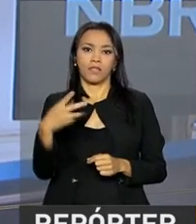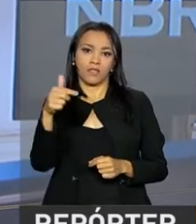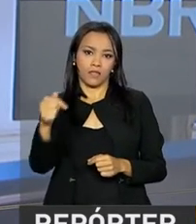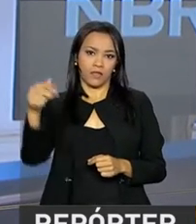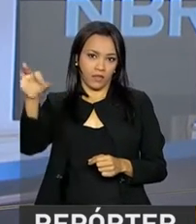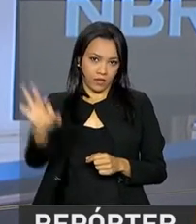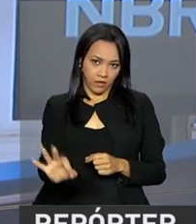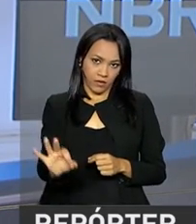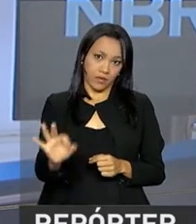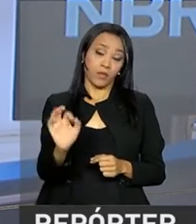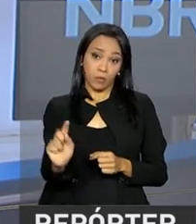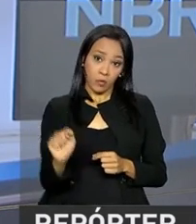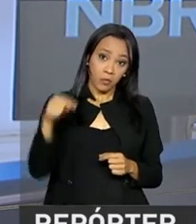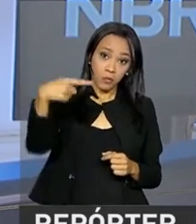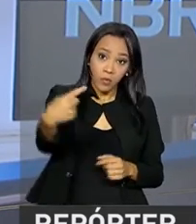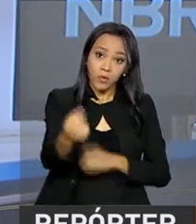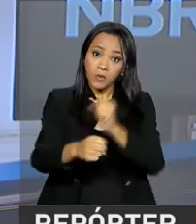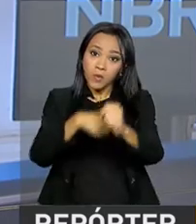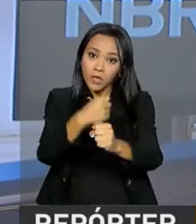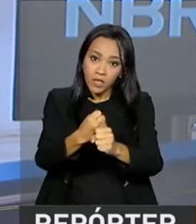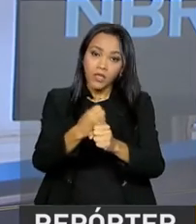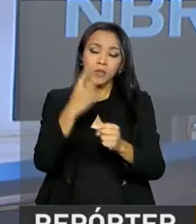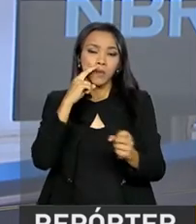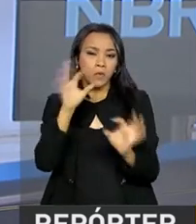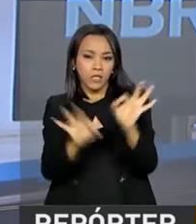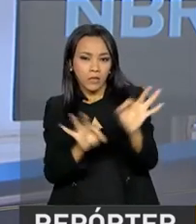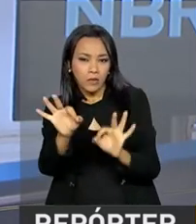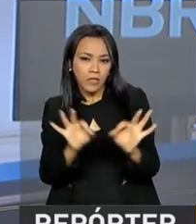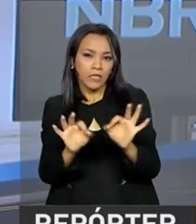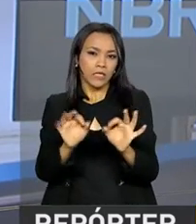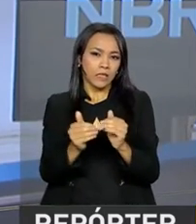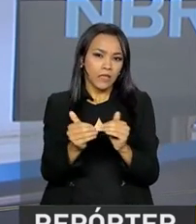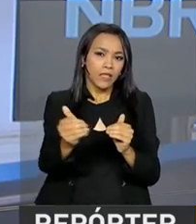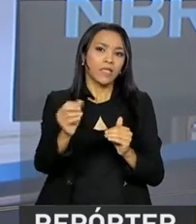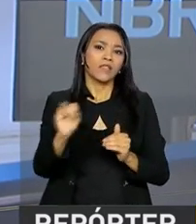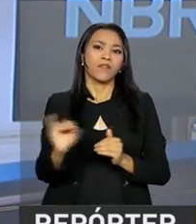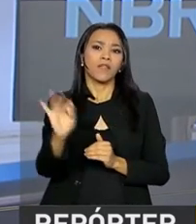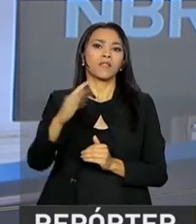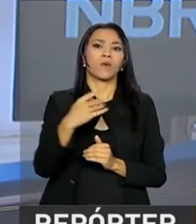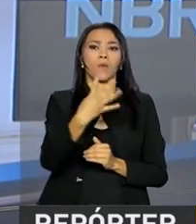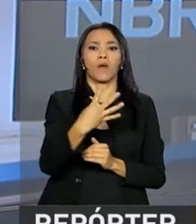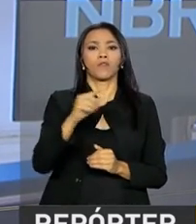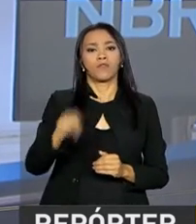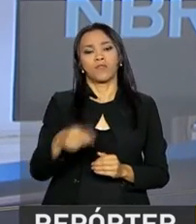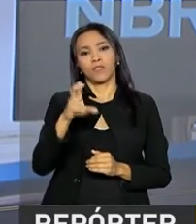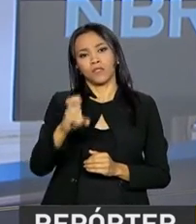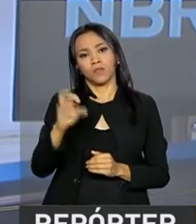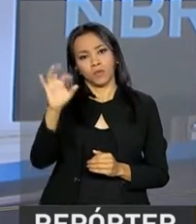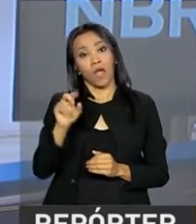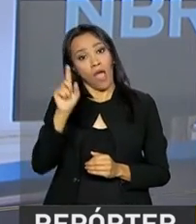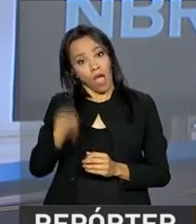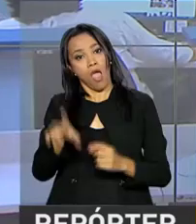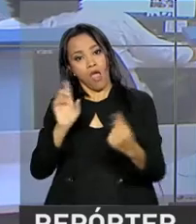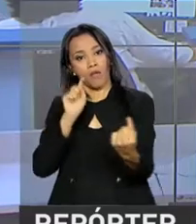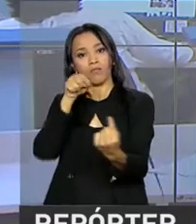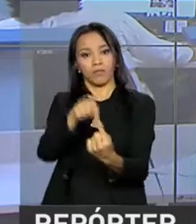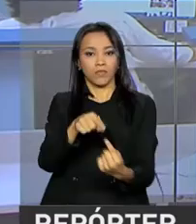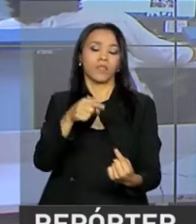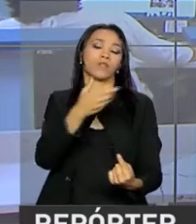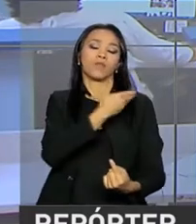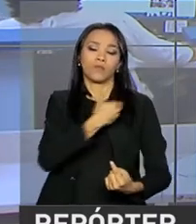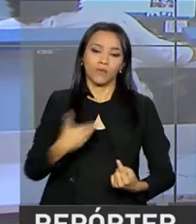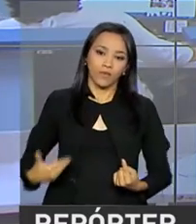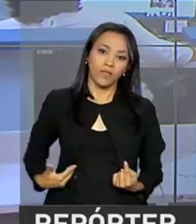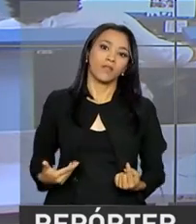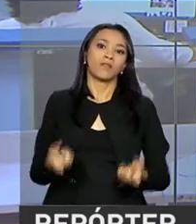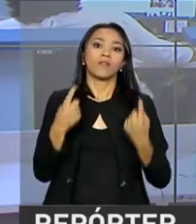para o ano que vem a previsão de inflação é de 4 6 por cento o centro da meta do governo o mercado